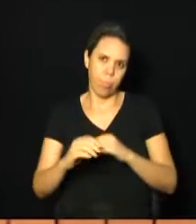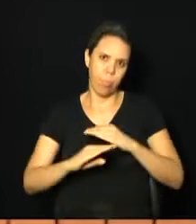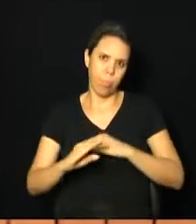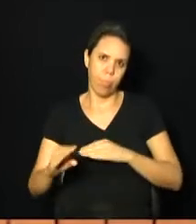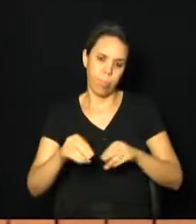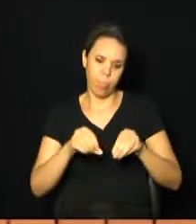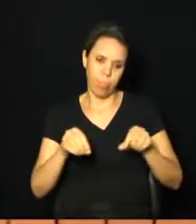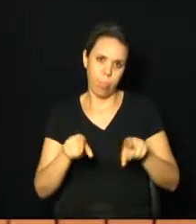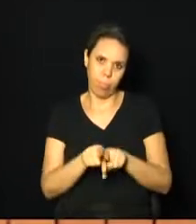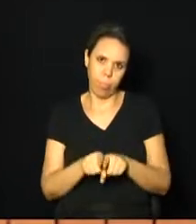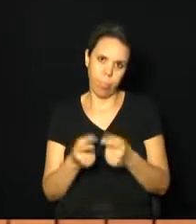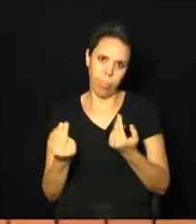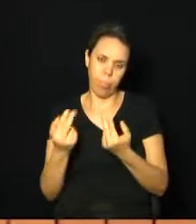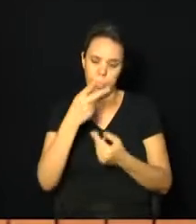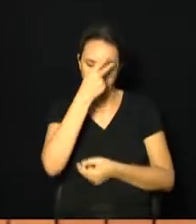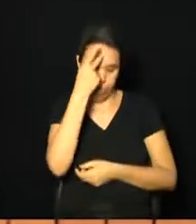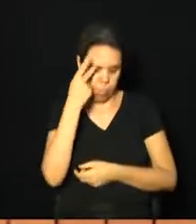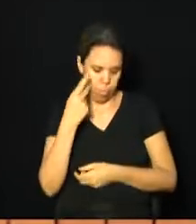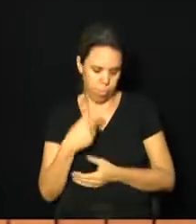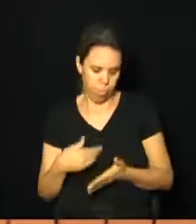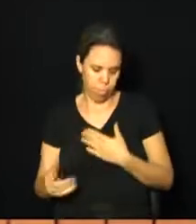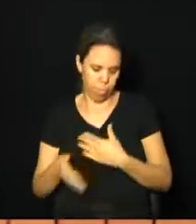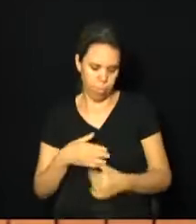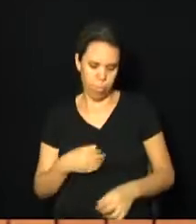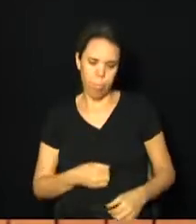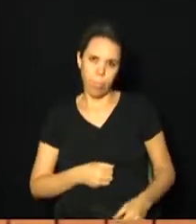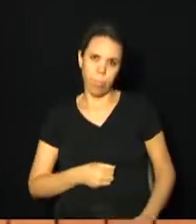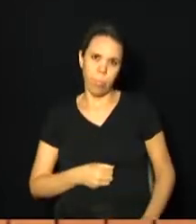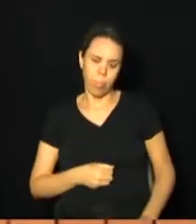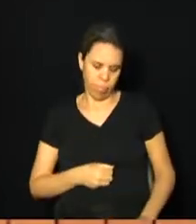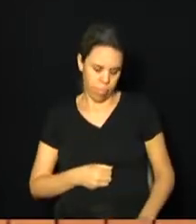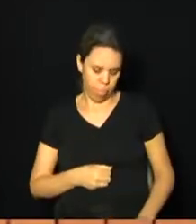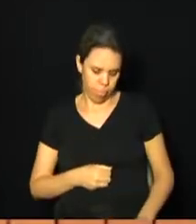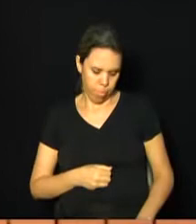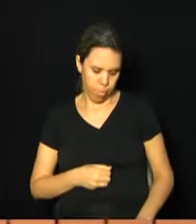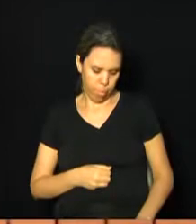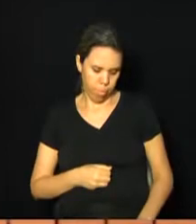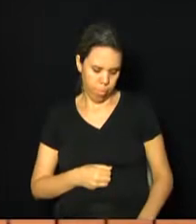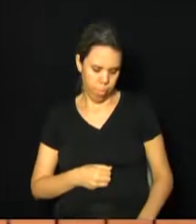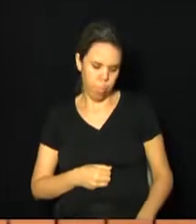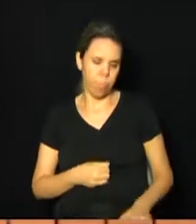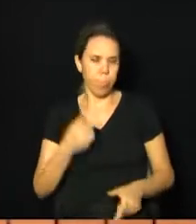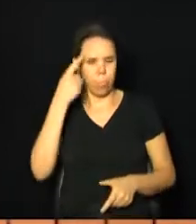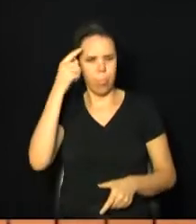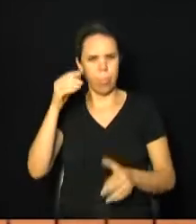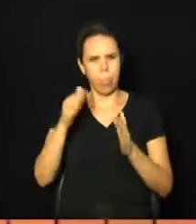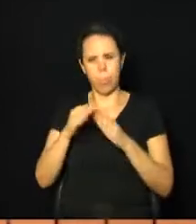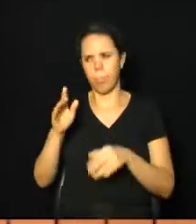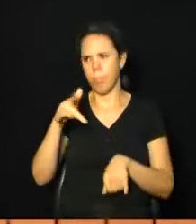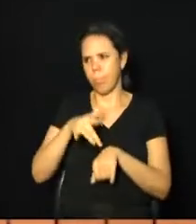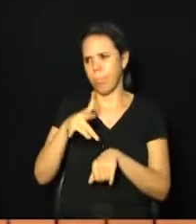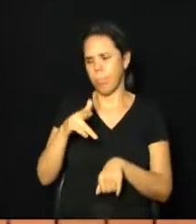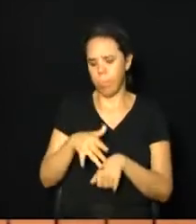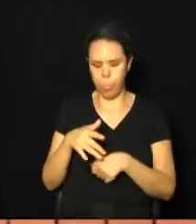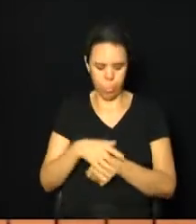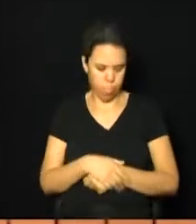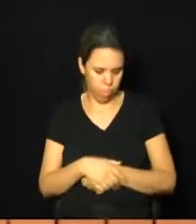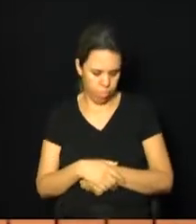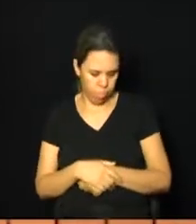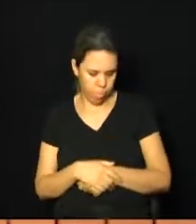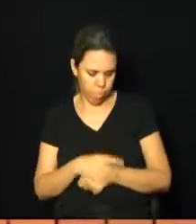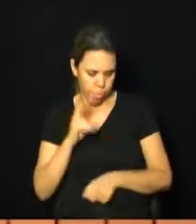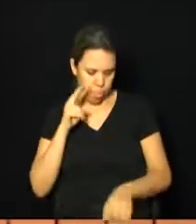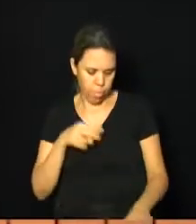na terra, né, o pessoal assim, uma velocidade absurda, sem pensar em quem mora, né. Quando a